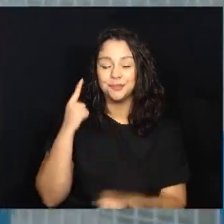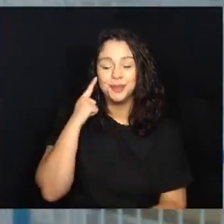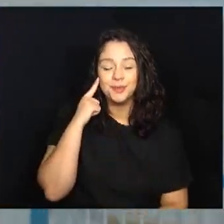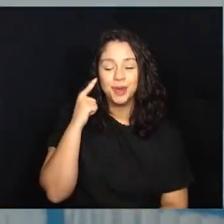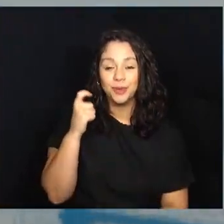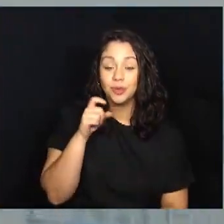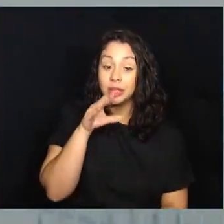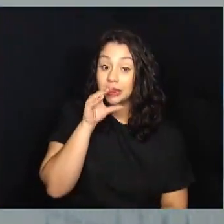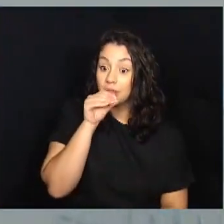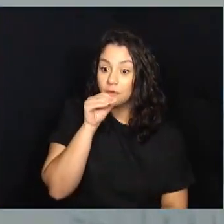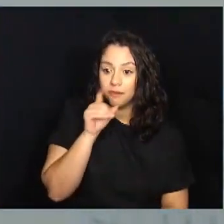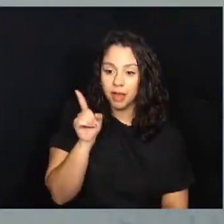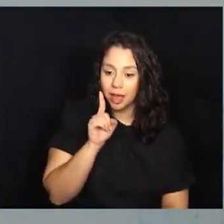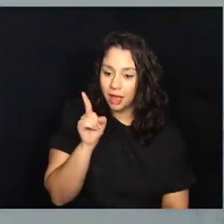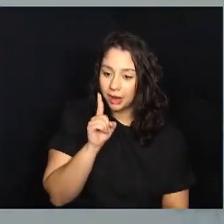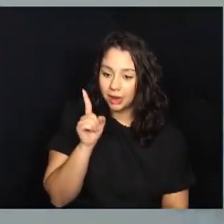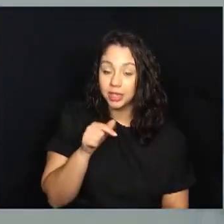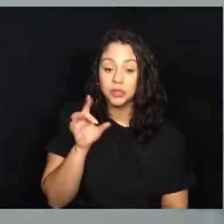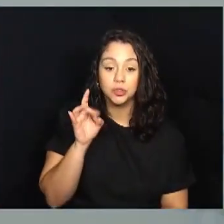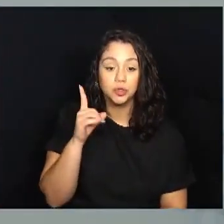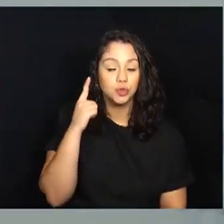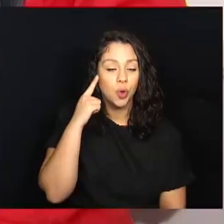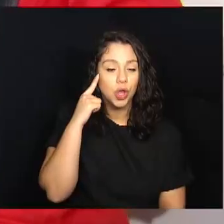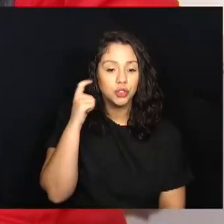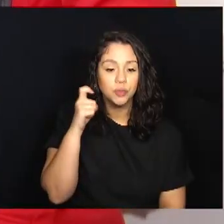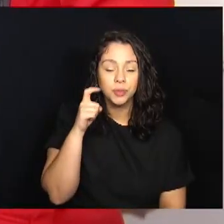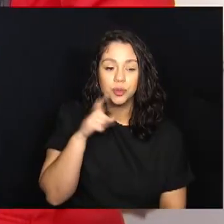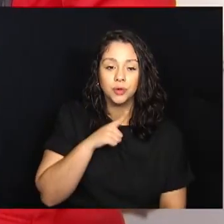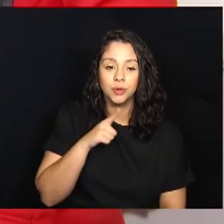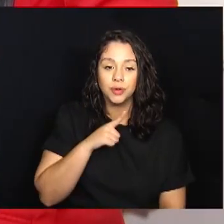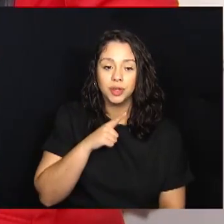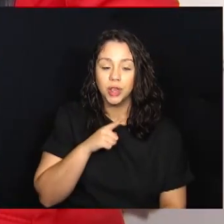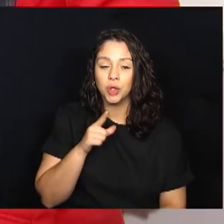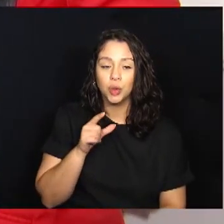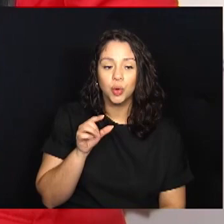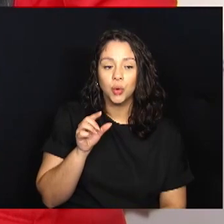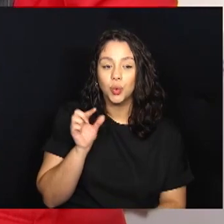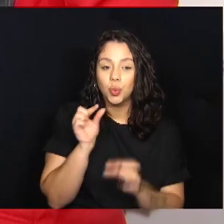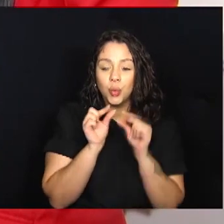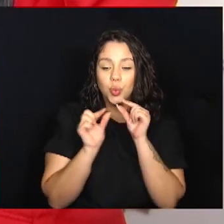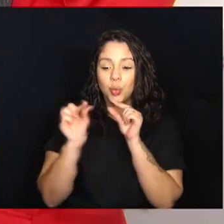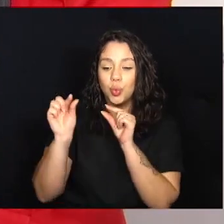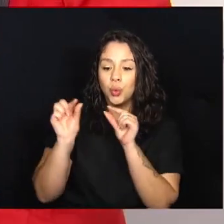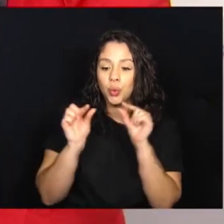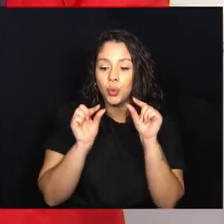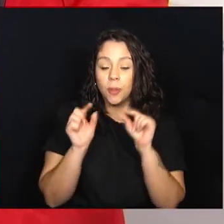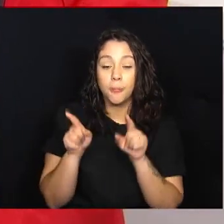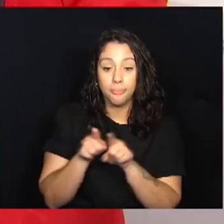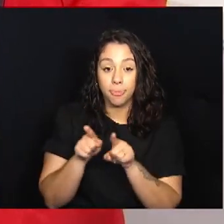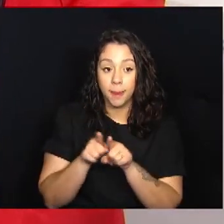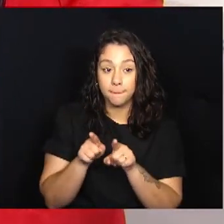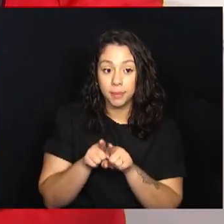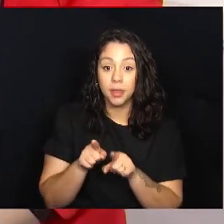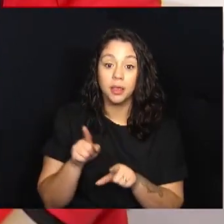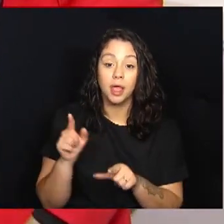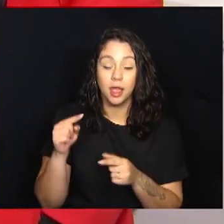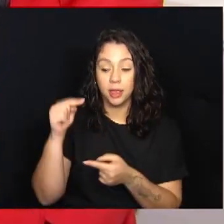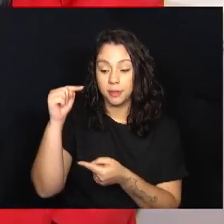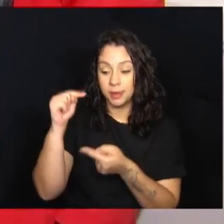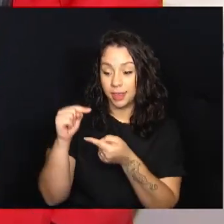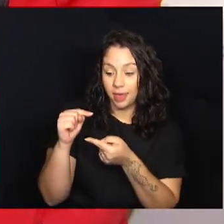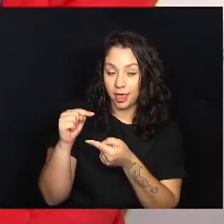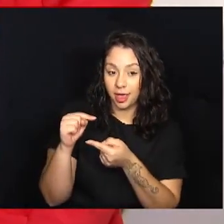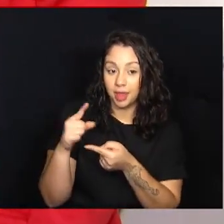falam, né? Geralmente elas emitem sons como assovios, são pequenas, né? Então, assim, a gente tendo